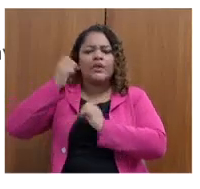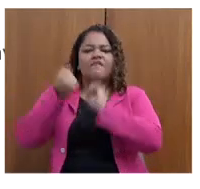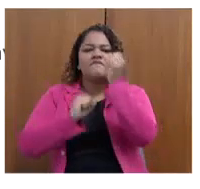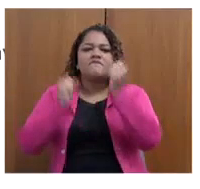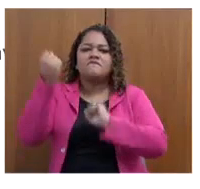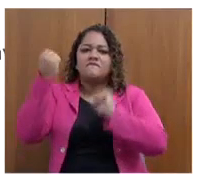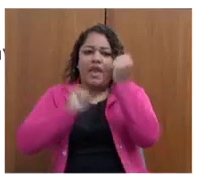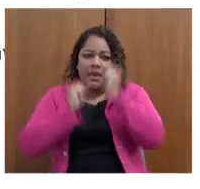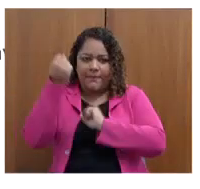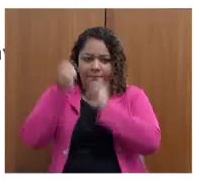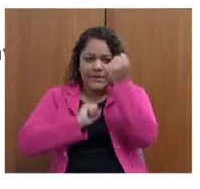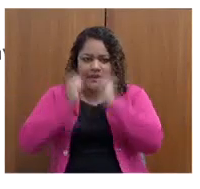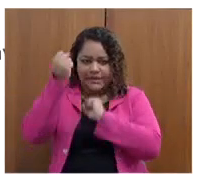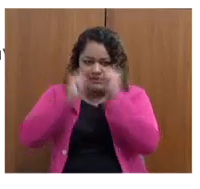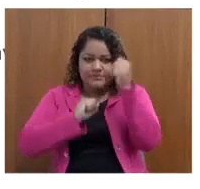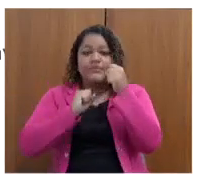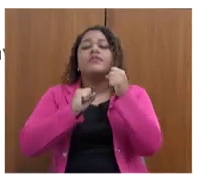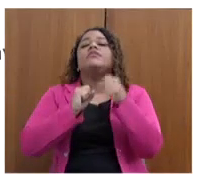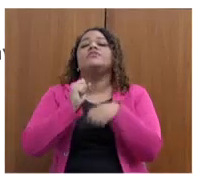de climatizadores